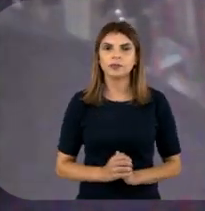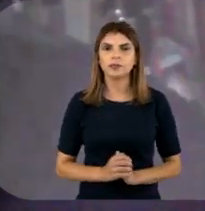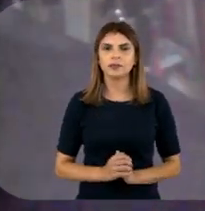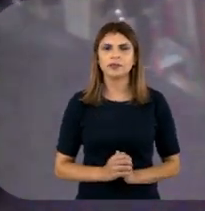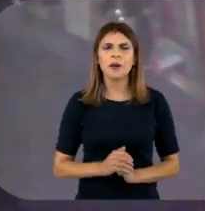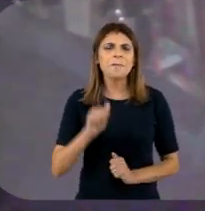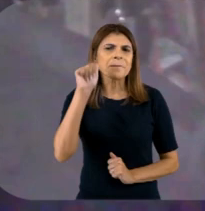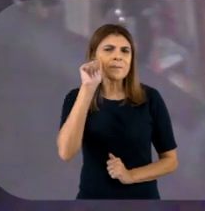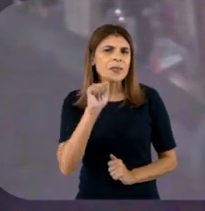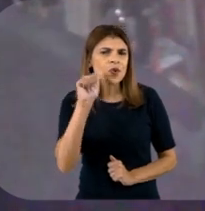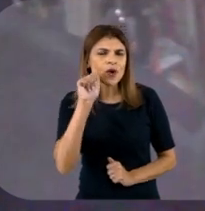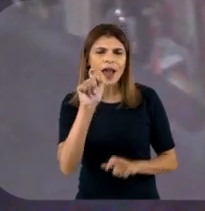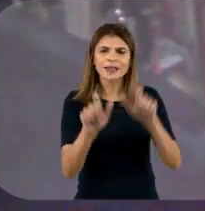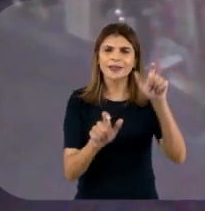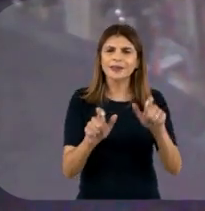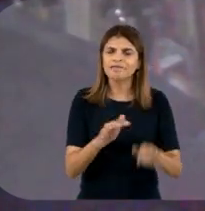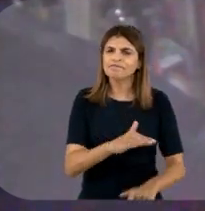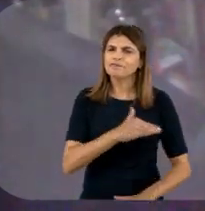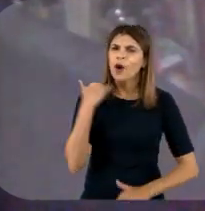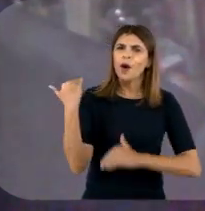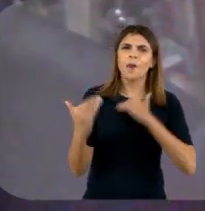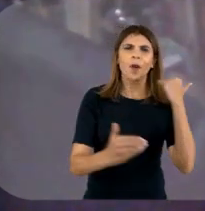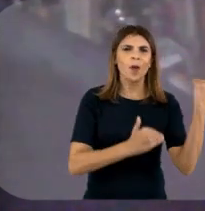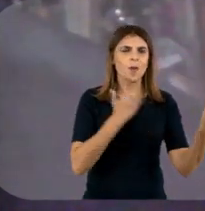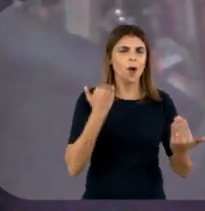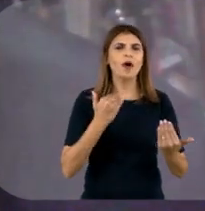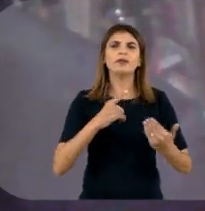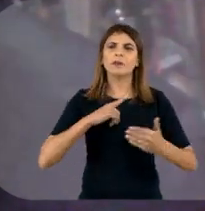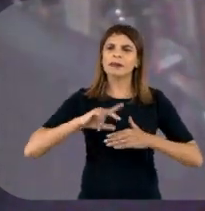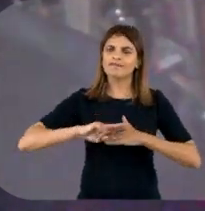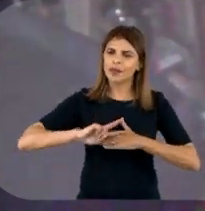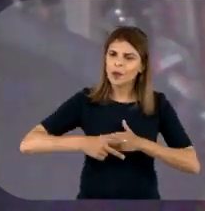abortamento, causando tantas mortes e sequelas para as mulheres.